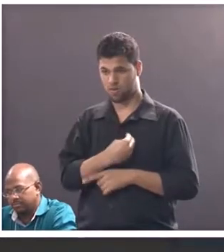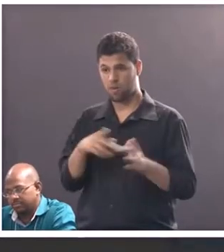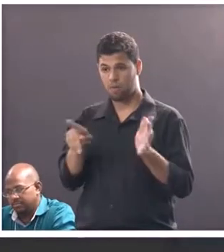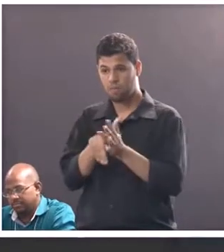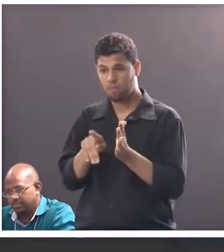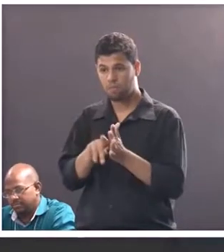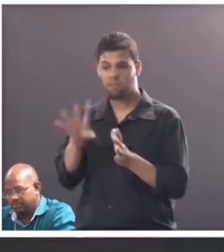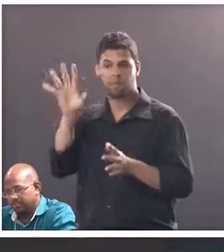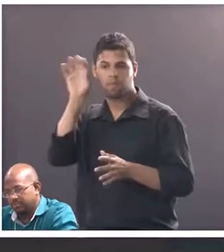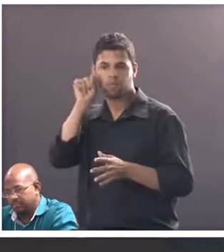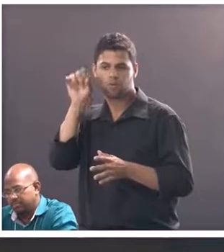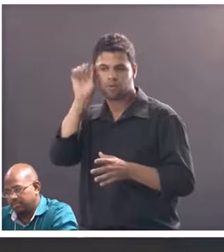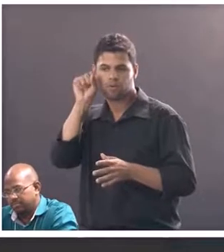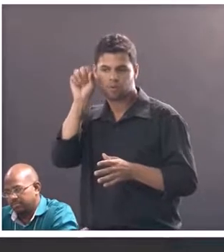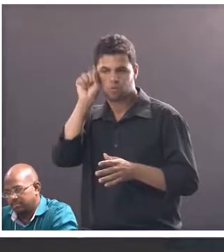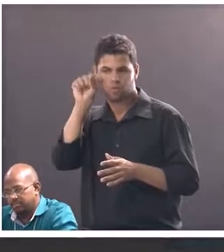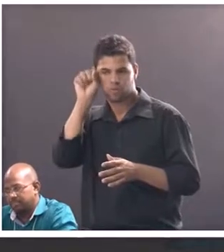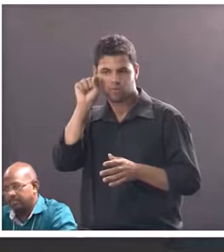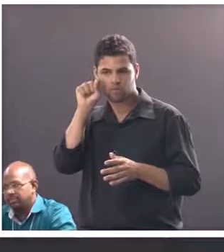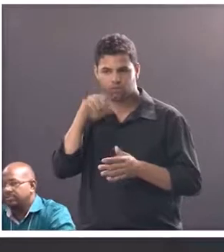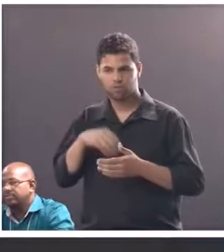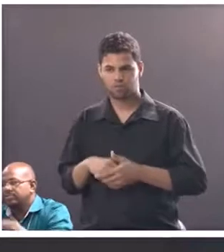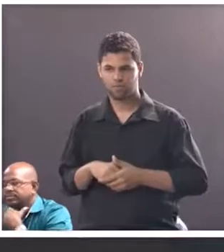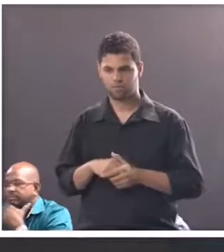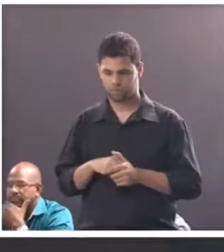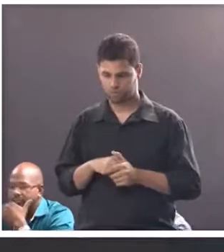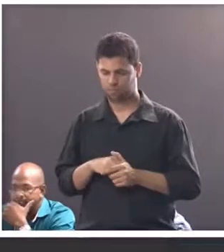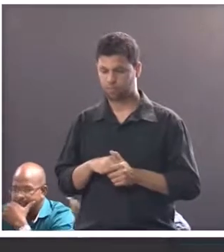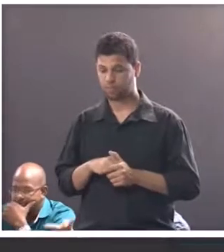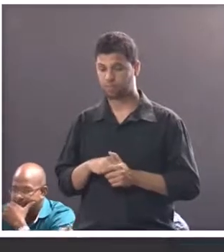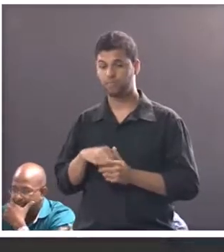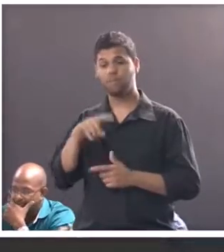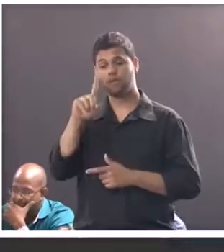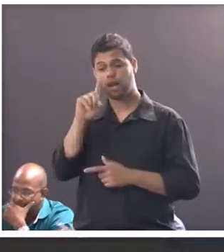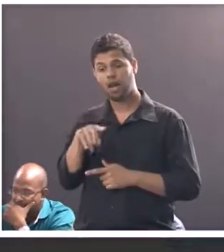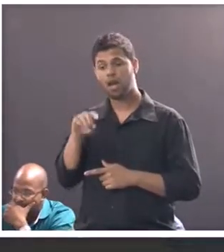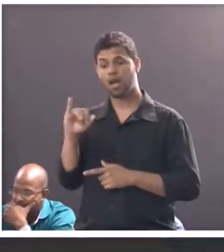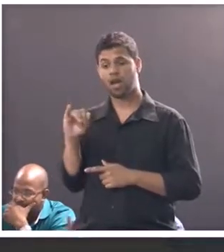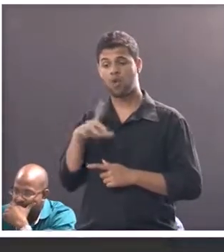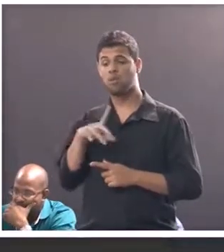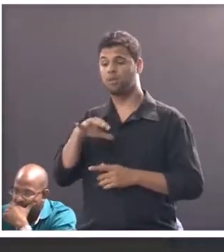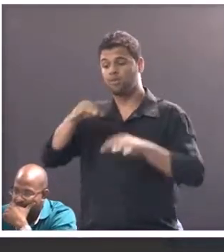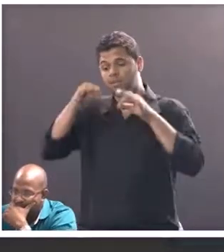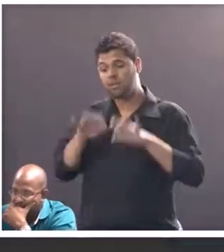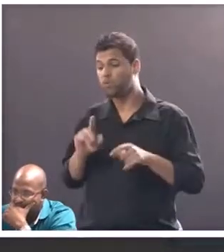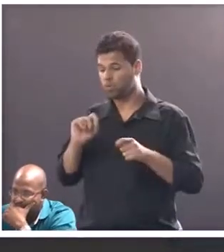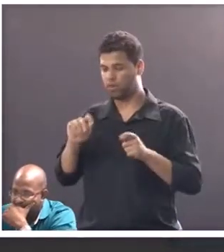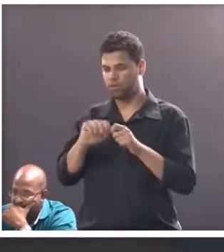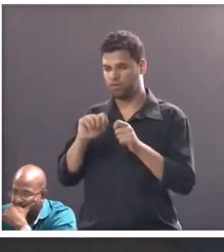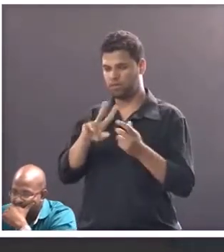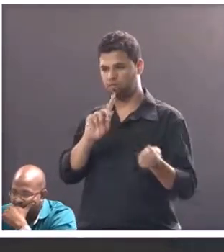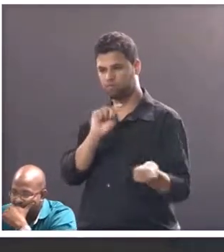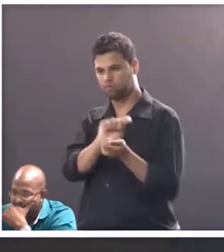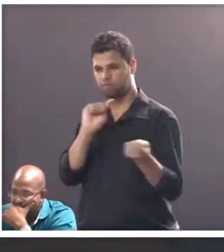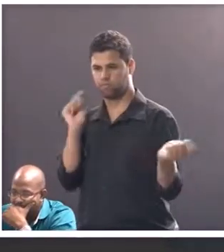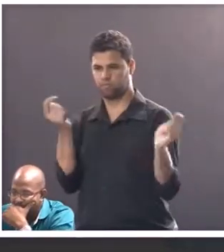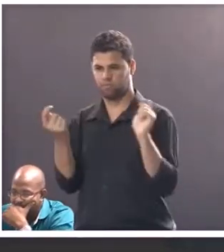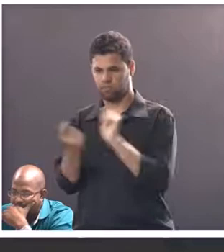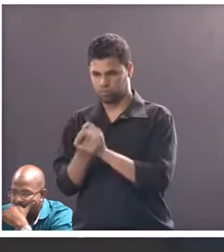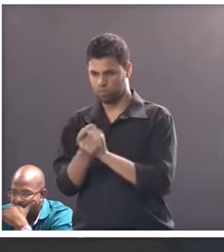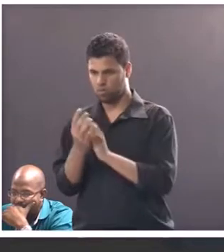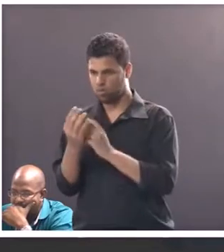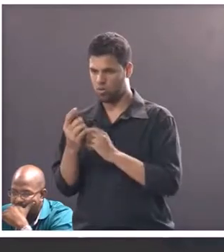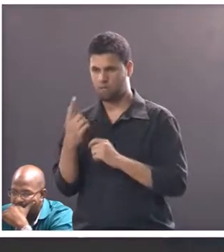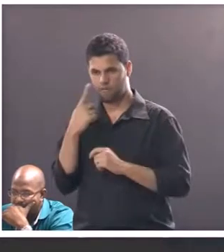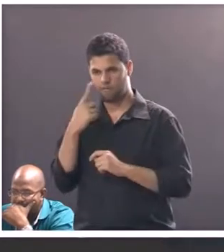ó. Então seria muito mais coerente, quando eu transpor isso para a língua de sinais, eu fazer uma adaptação. Que eu posso fazer da